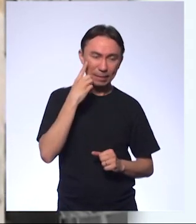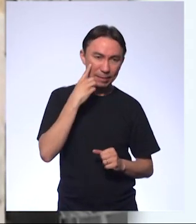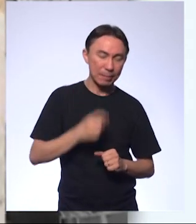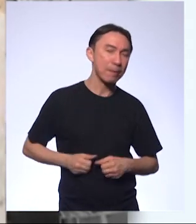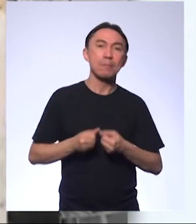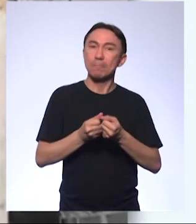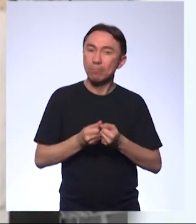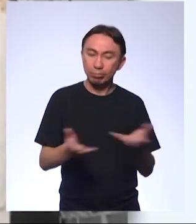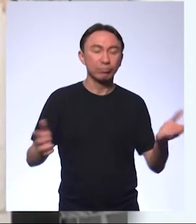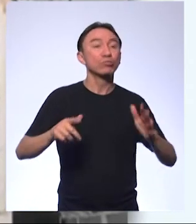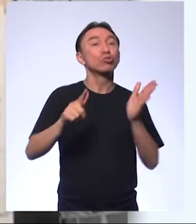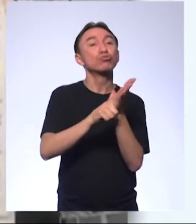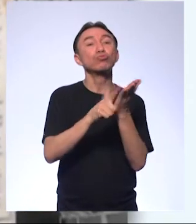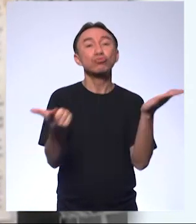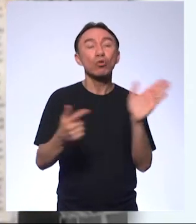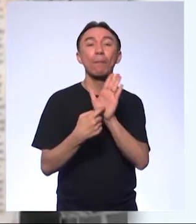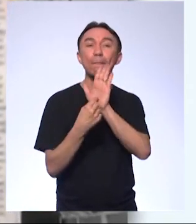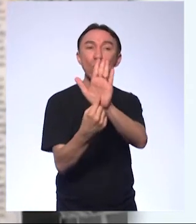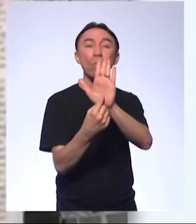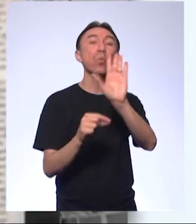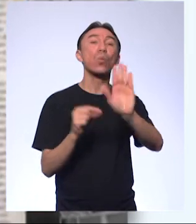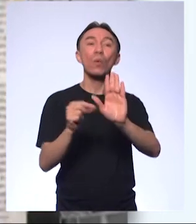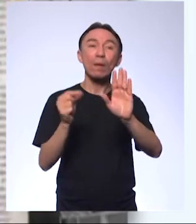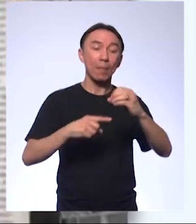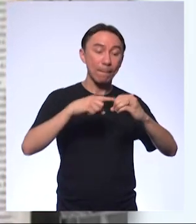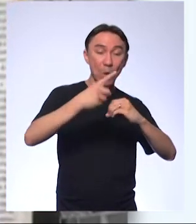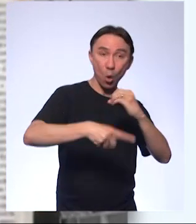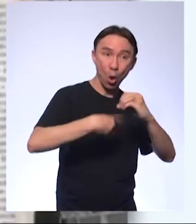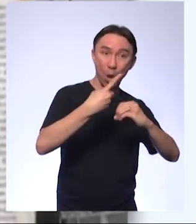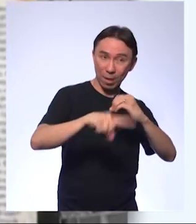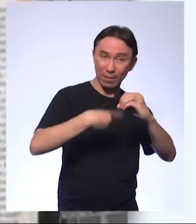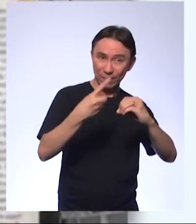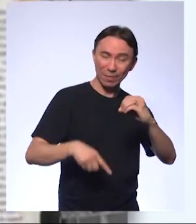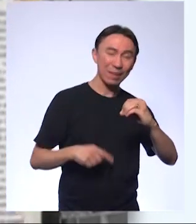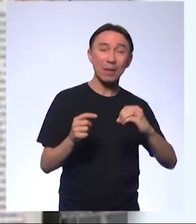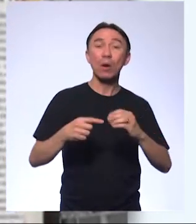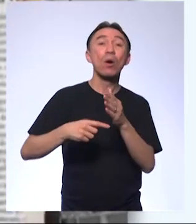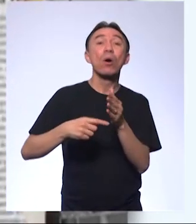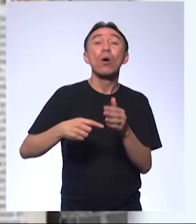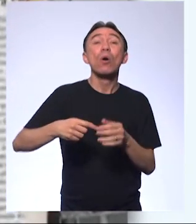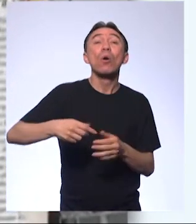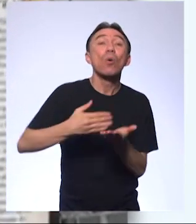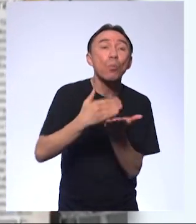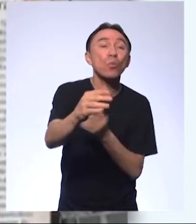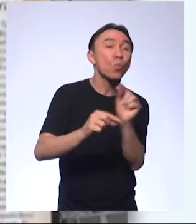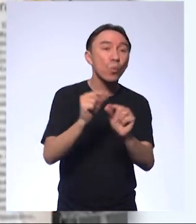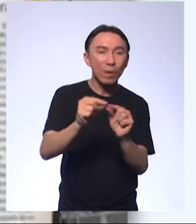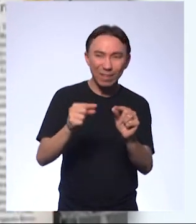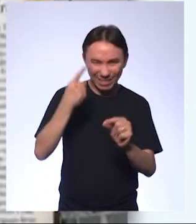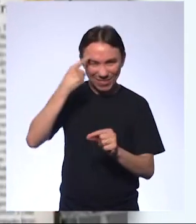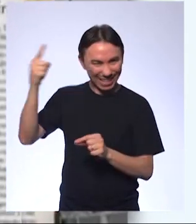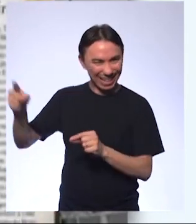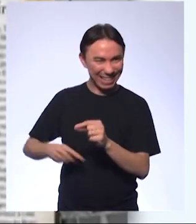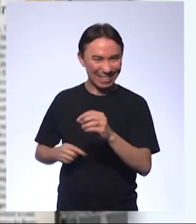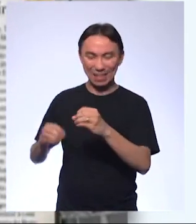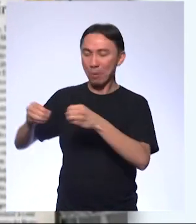escolher alunos brilhantes. Rutherford incentivou Bohr a trabalhar na área de física teórica, interpretando os resultados experimentais de sua